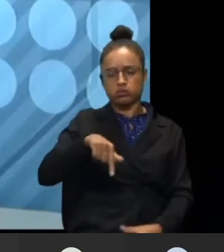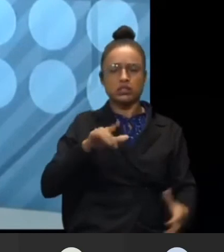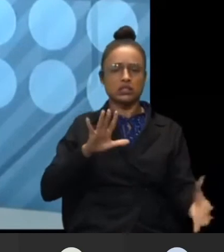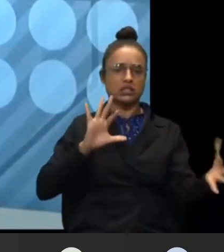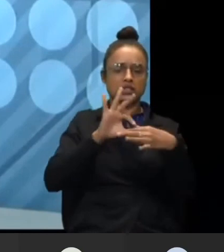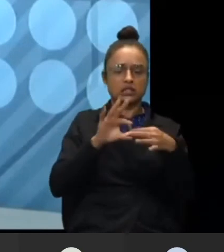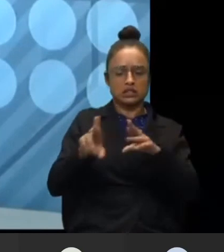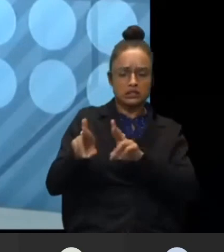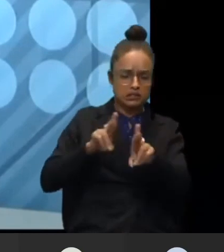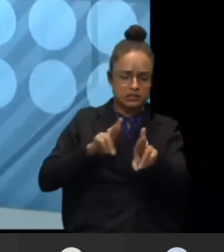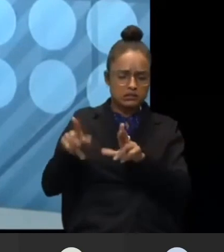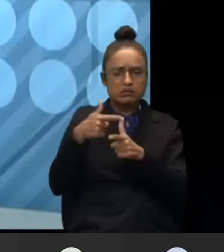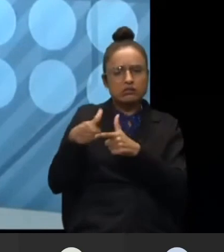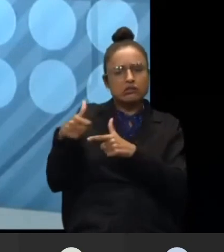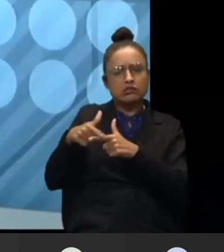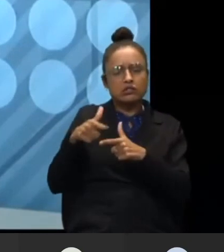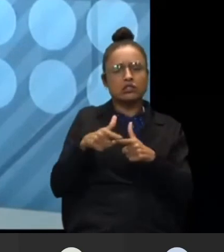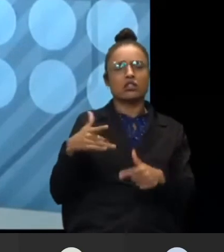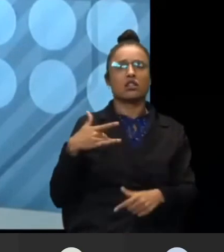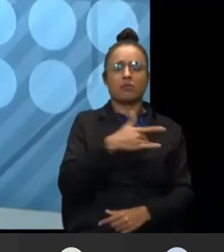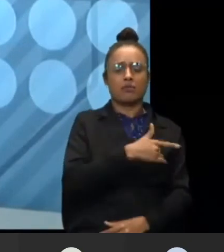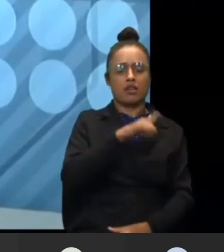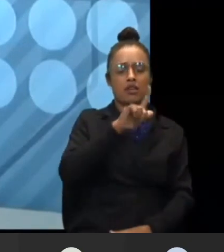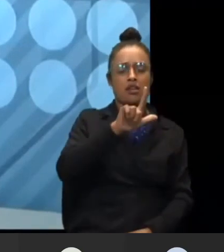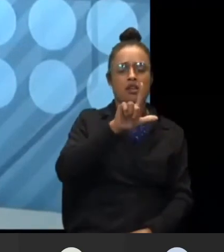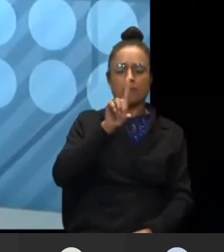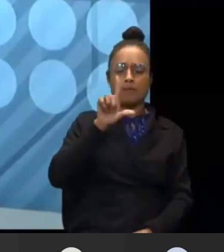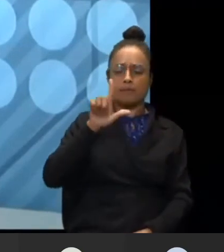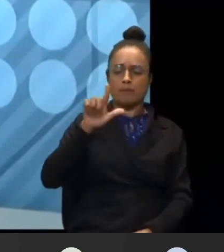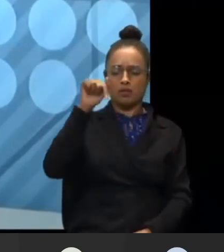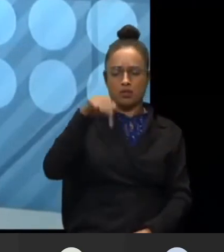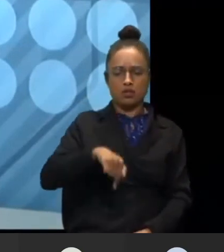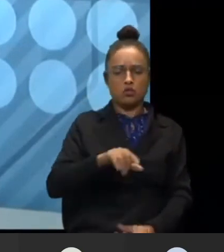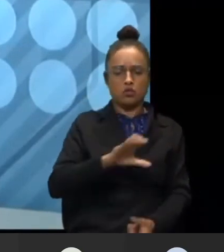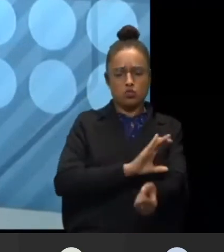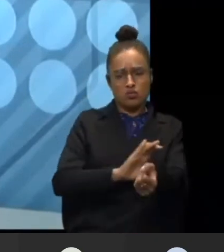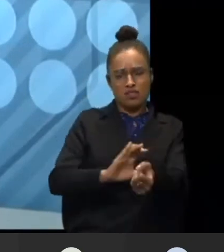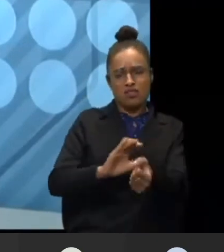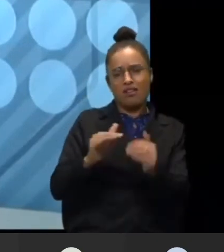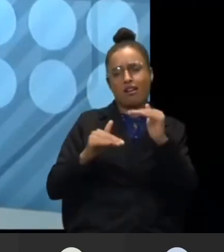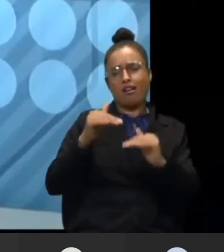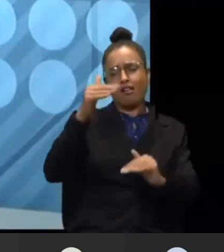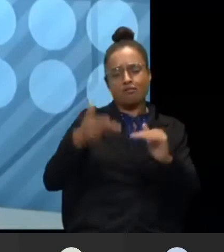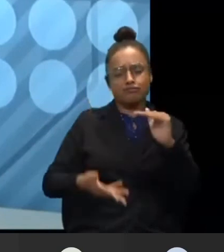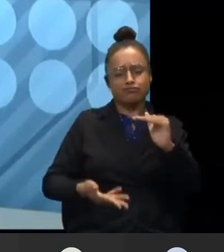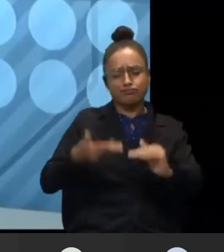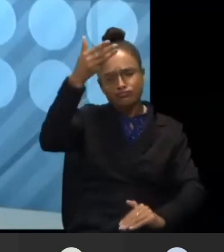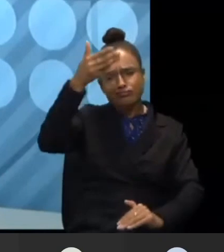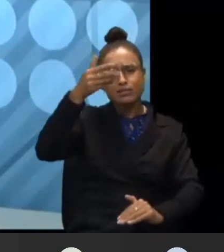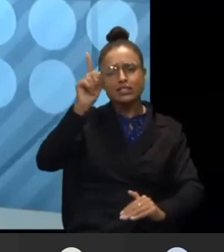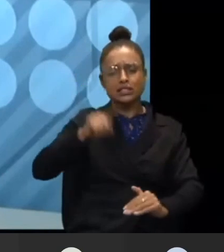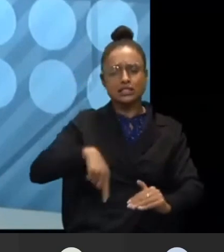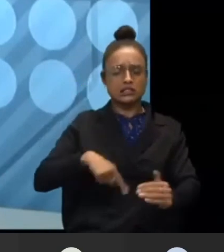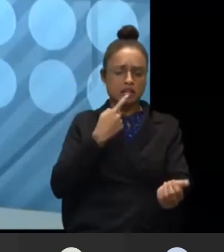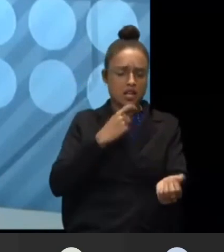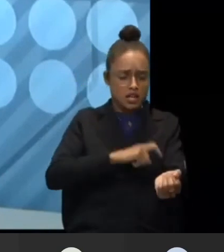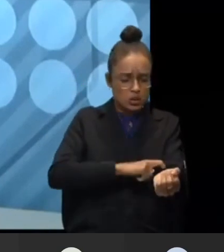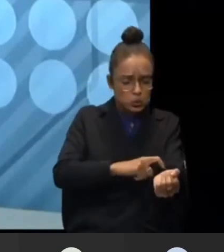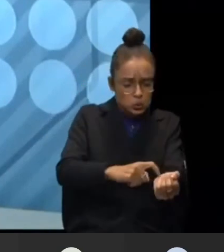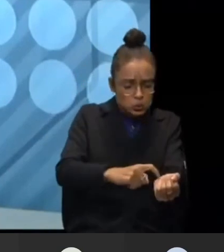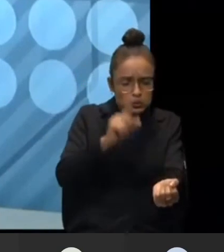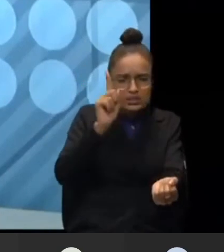com problemas do LDL, colesterol alto, eleva a quantidade de LDL na corrente sanguínea, que